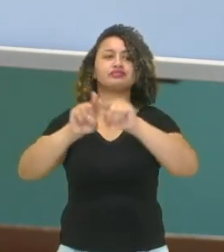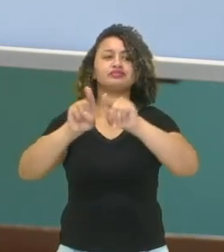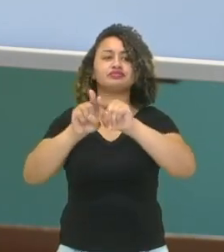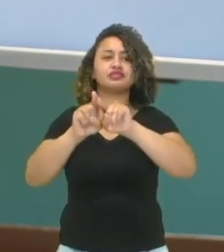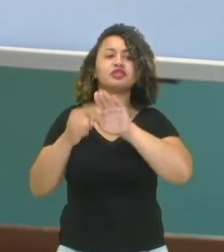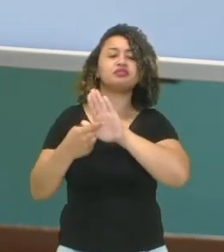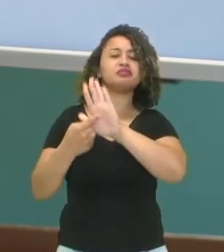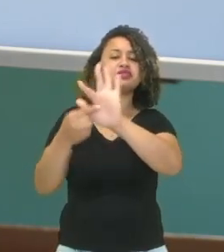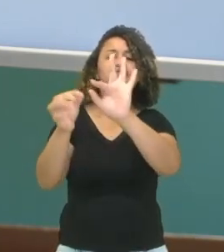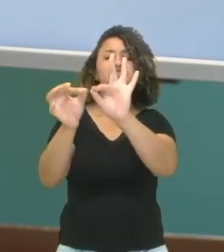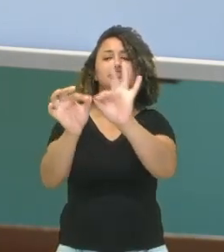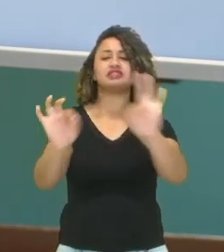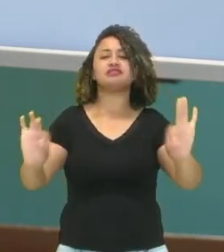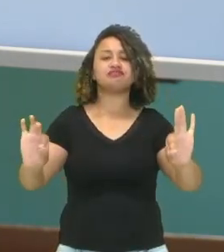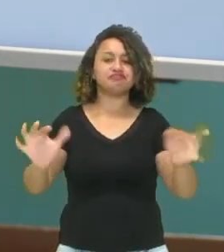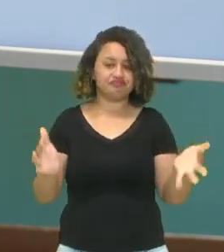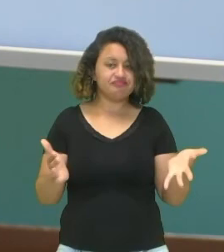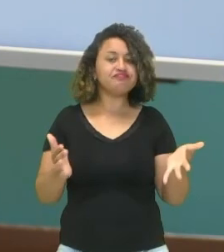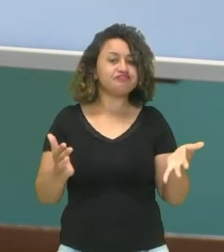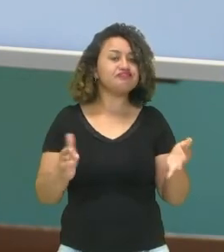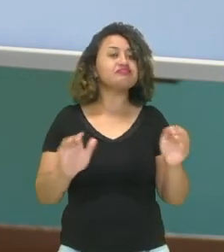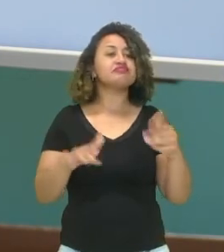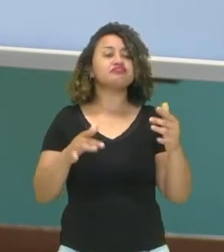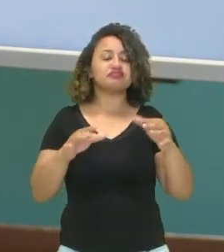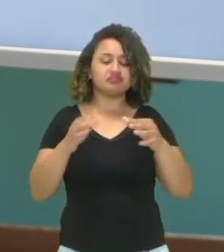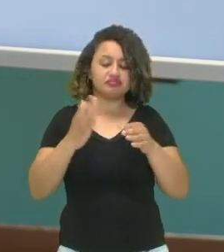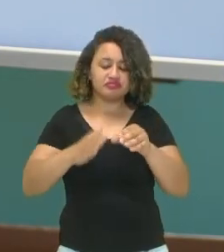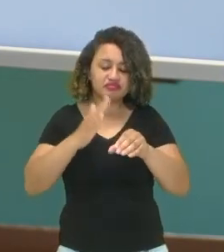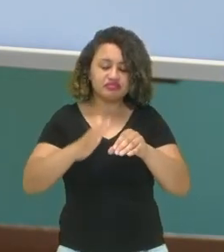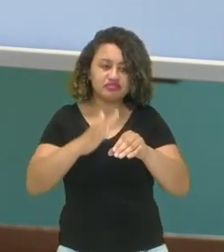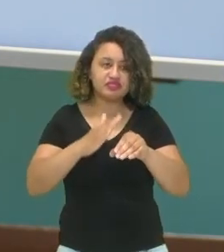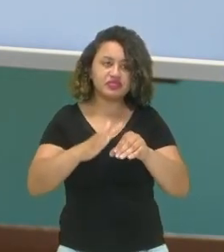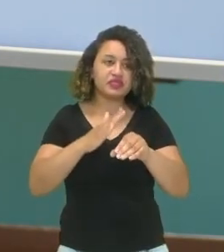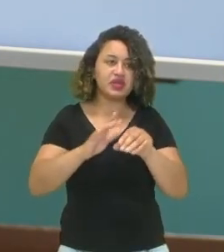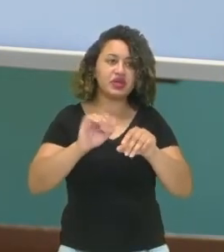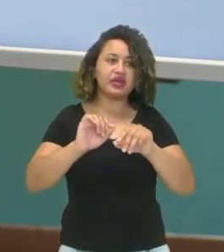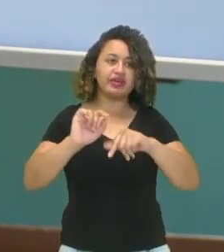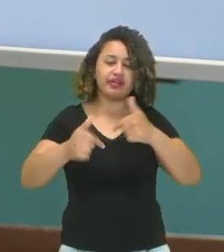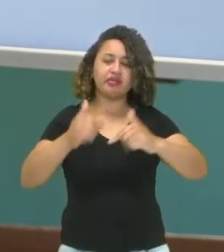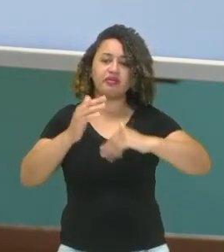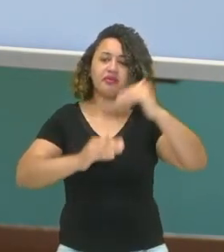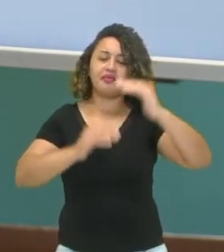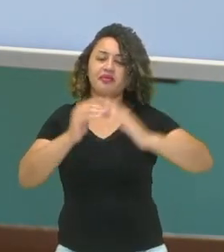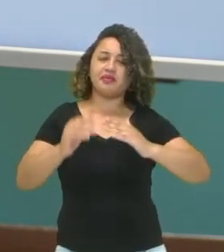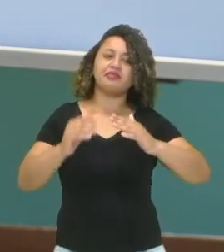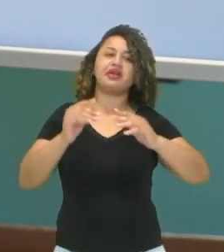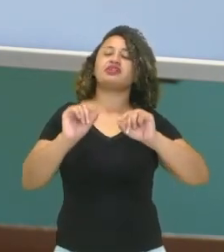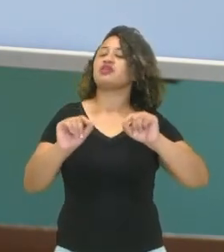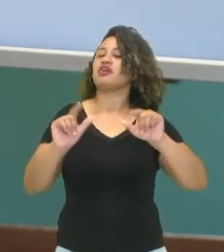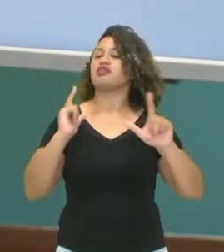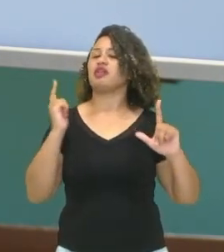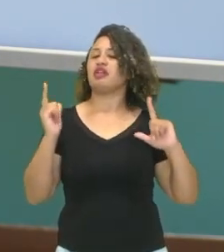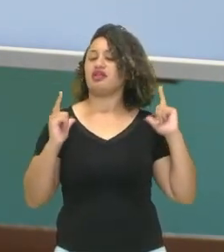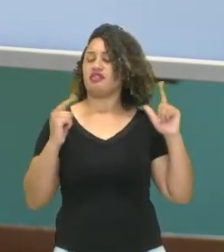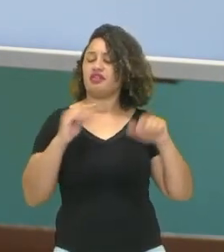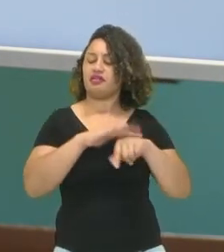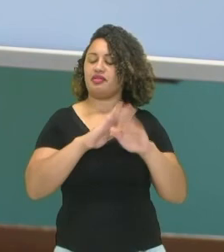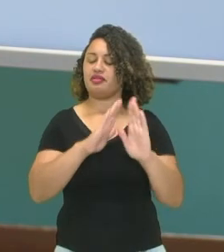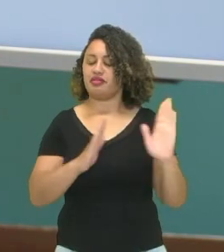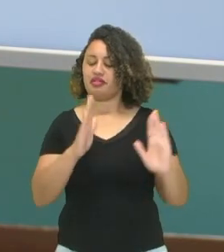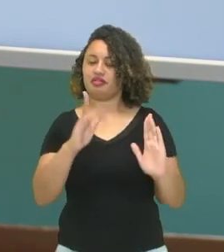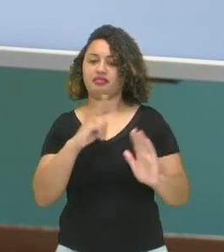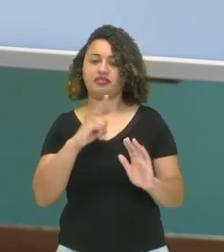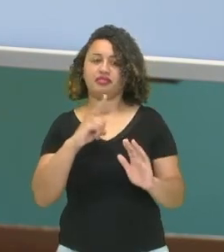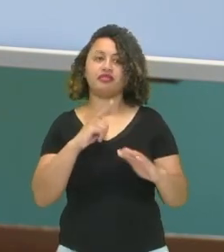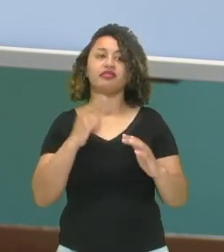a simplicidade. E ali picando o fumo numa atividade pequena de lazer num tempo que ele possa ter. No